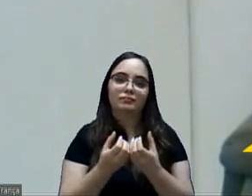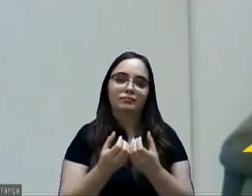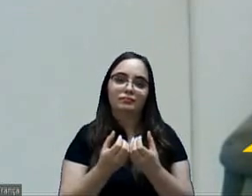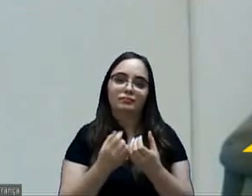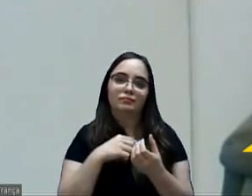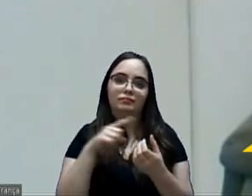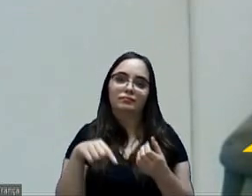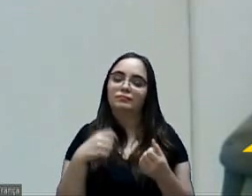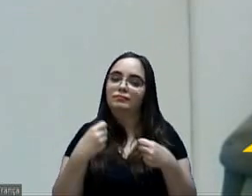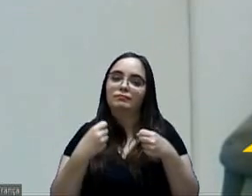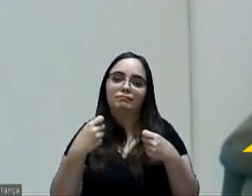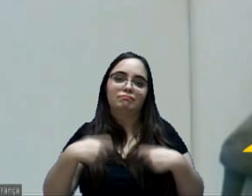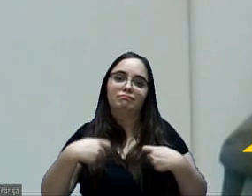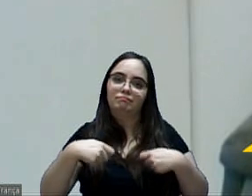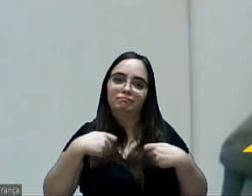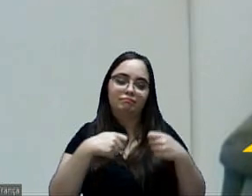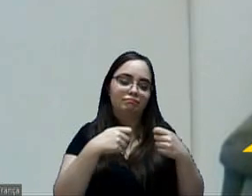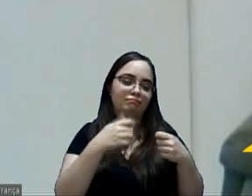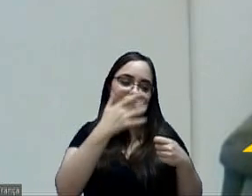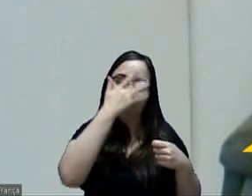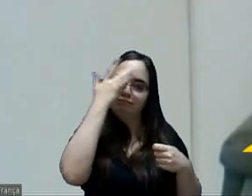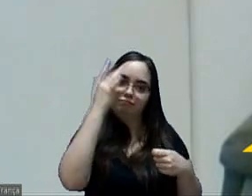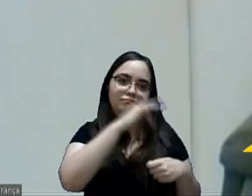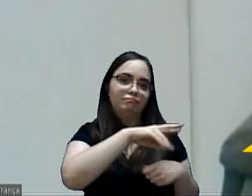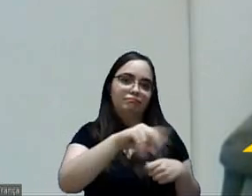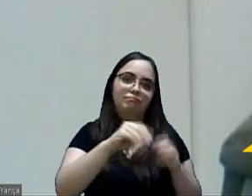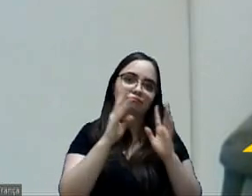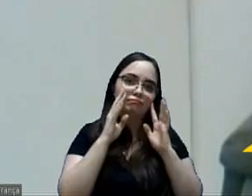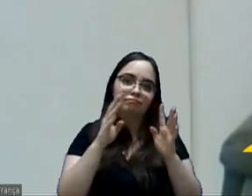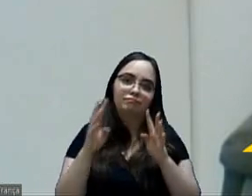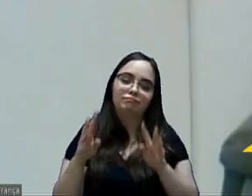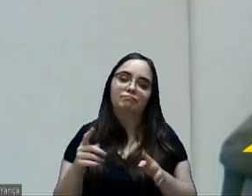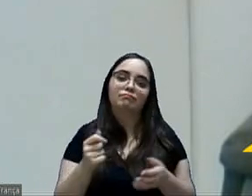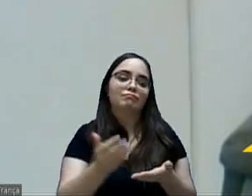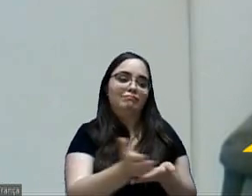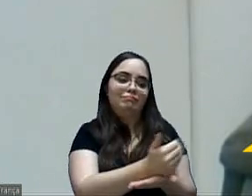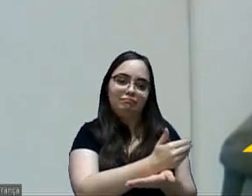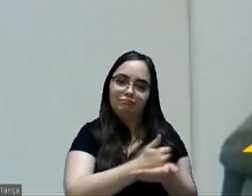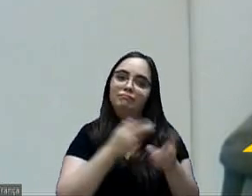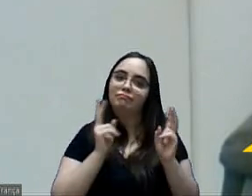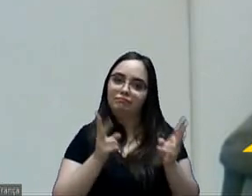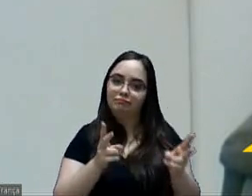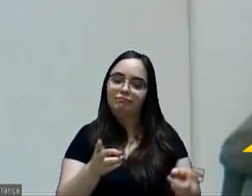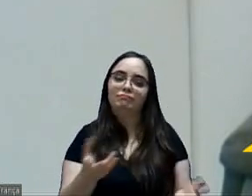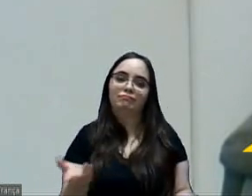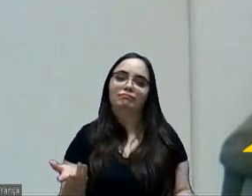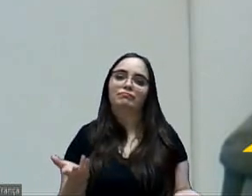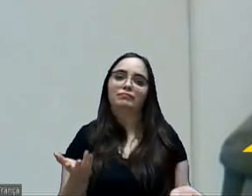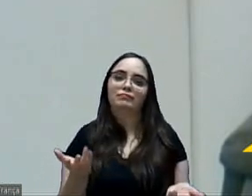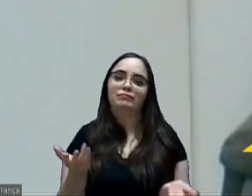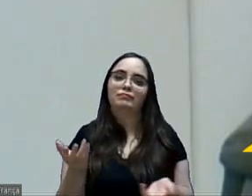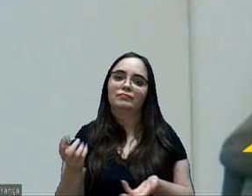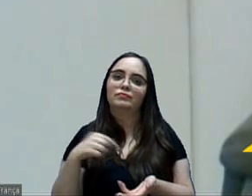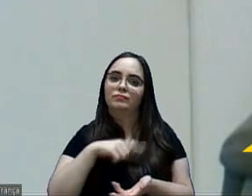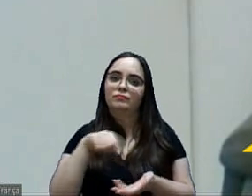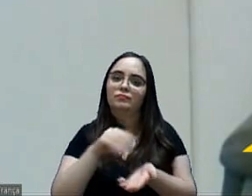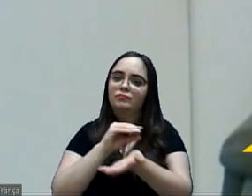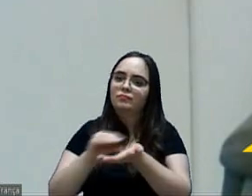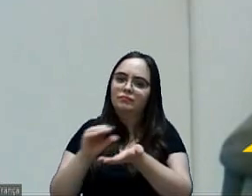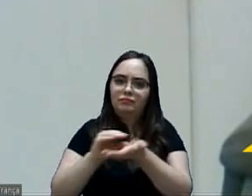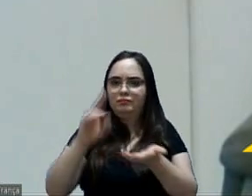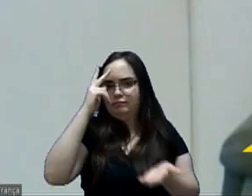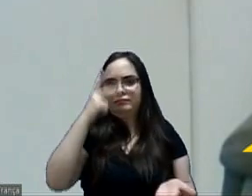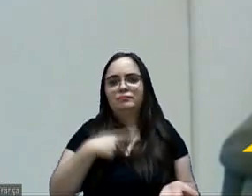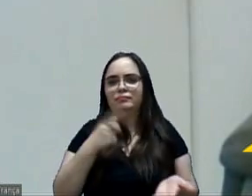do povo mais 20 milhões em cima de impostos, e veio a retaliação em cima dos vereadores para tirar as emendas. Agora, as emendas não é para mim.